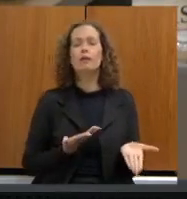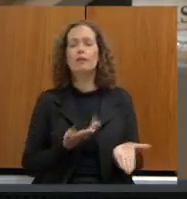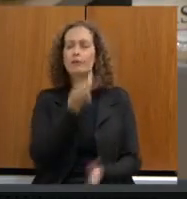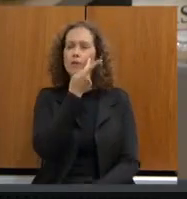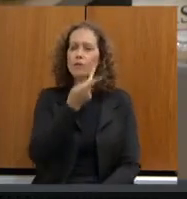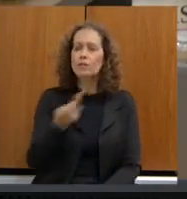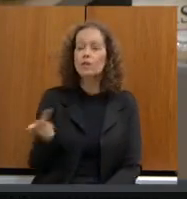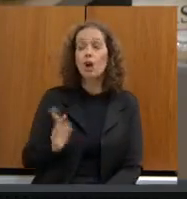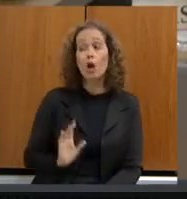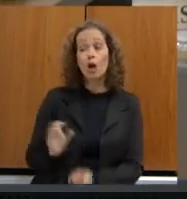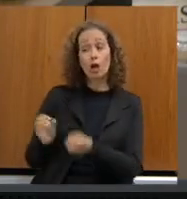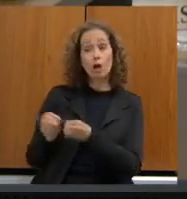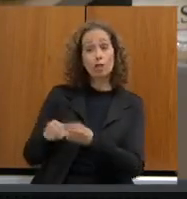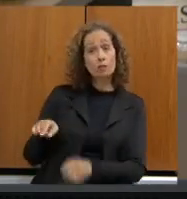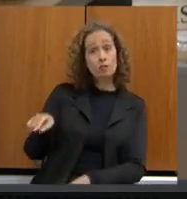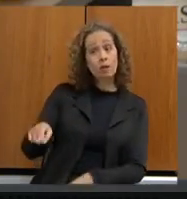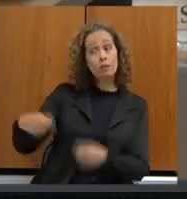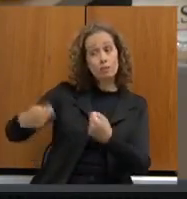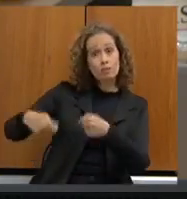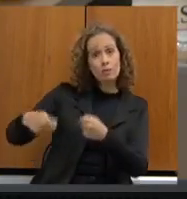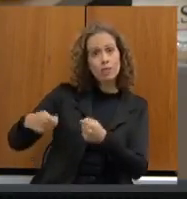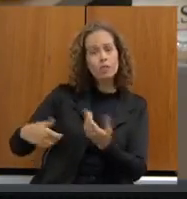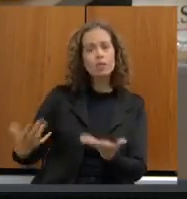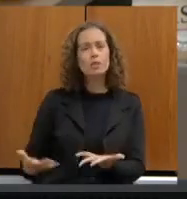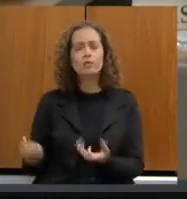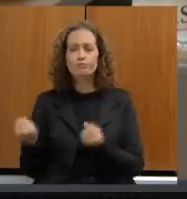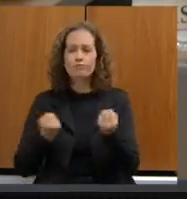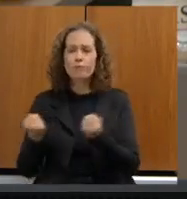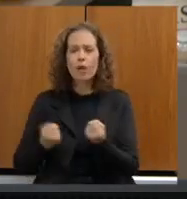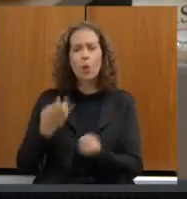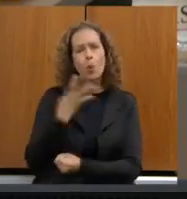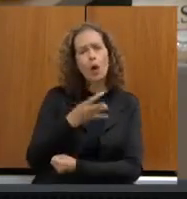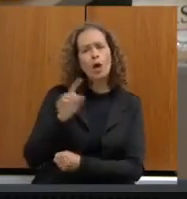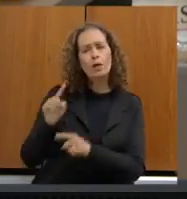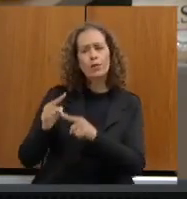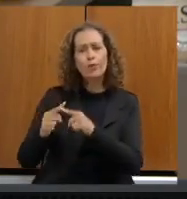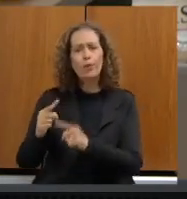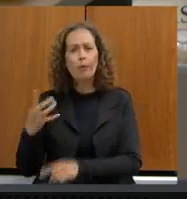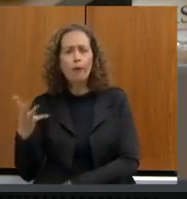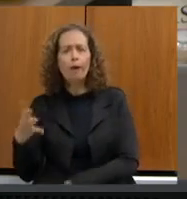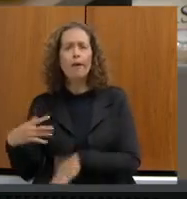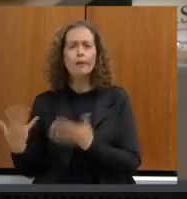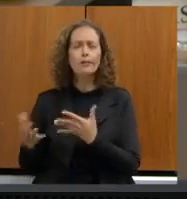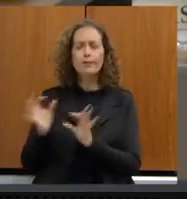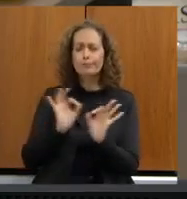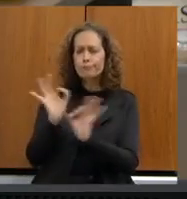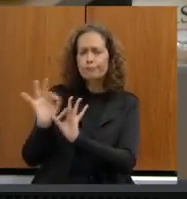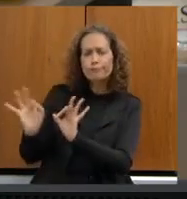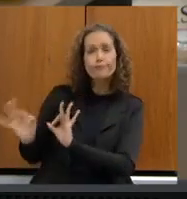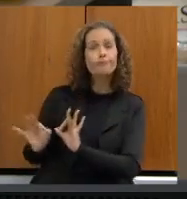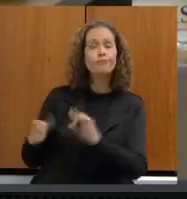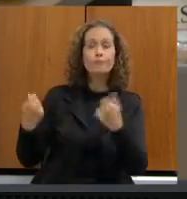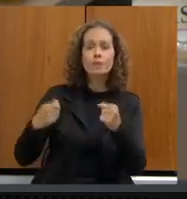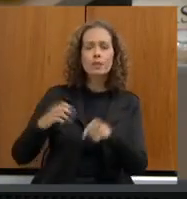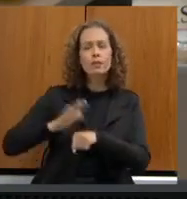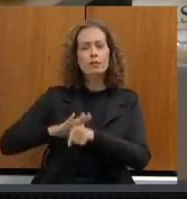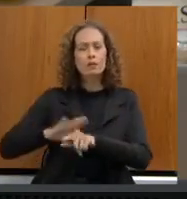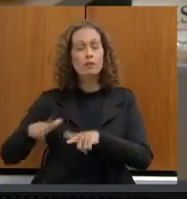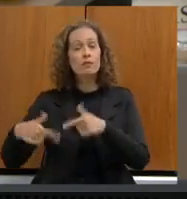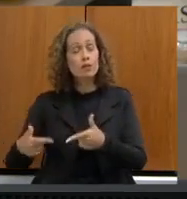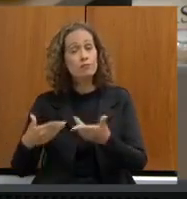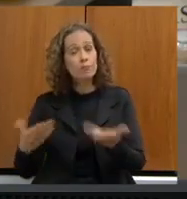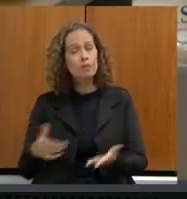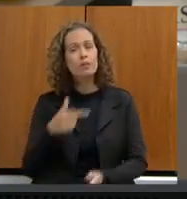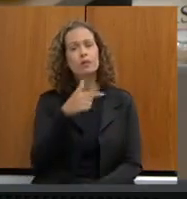esse município aqui precisa de uma viatura 4 por 4 a gente ajusta é do que a gente tá podendo fazer senhor isso